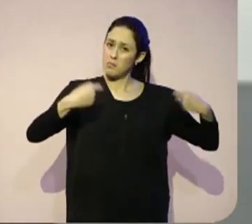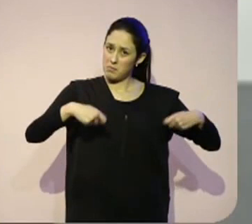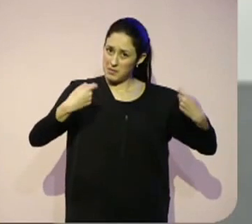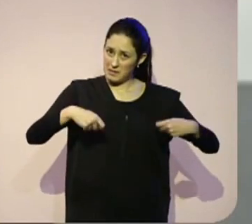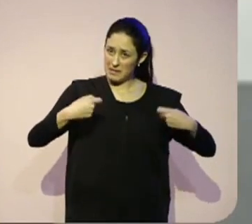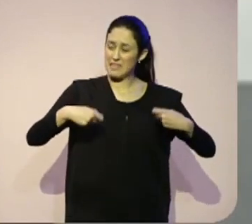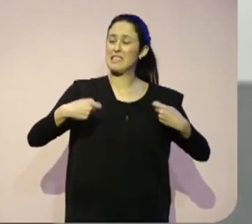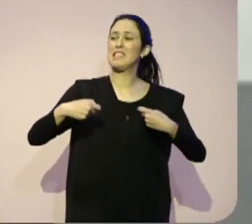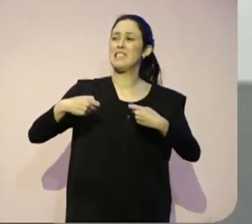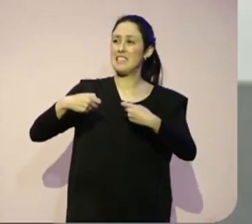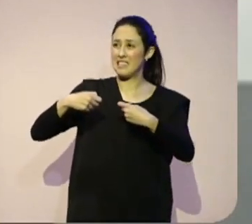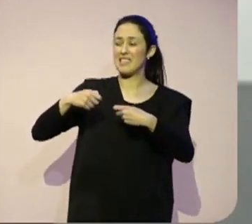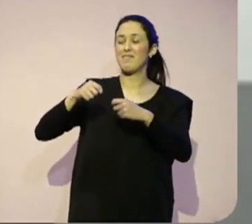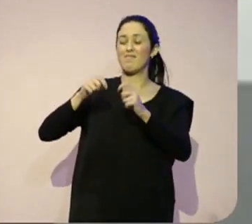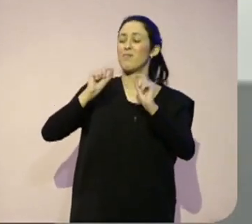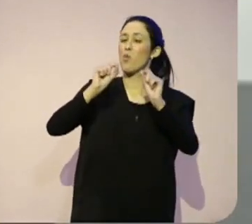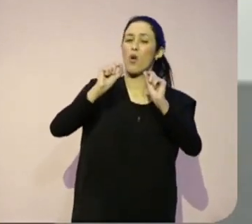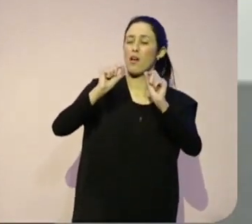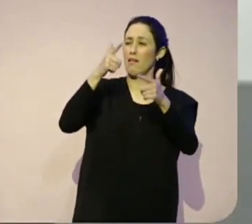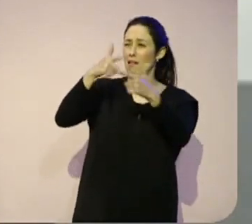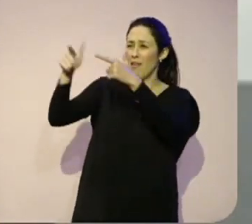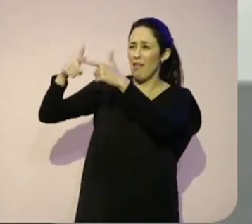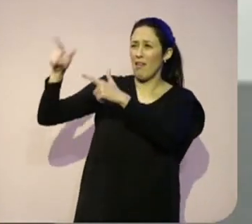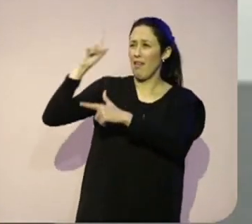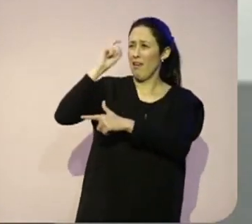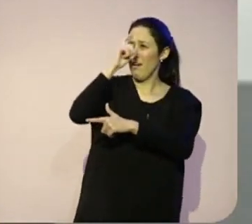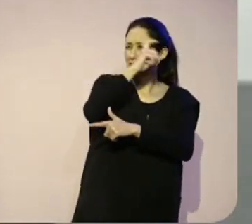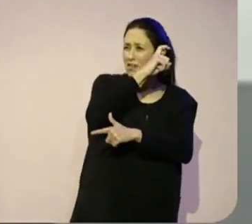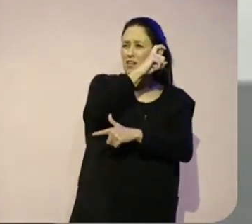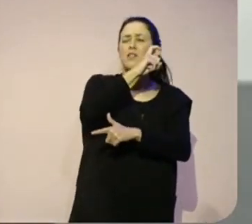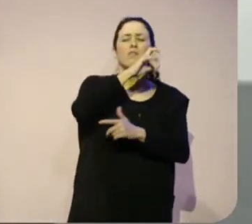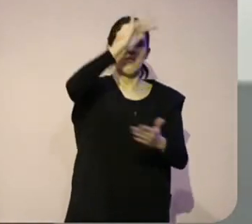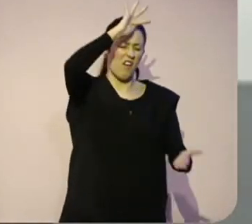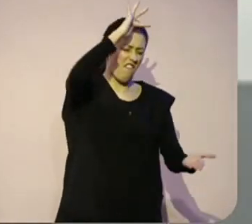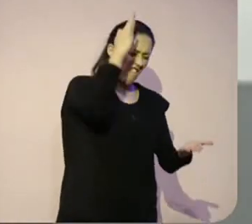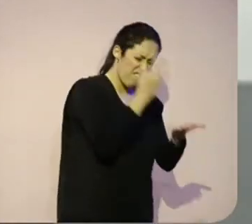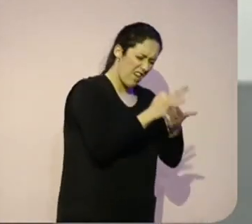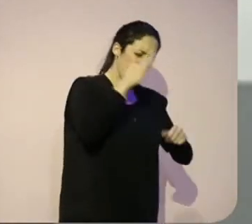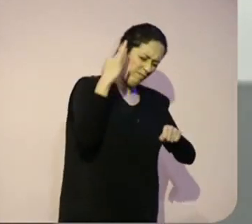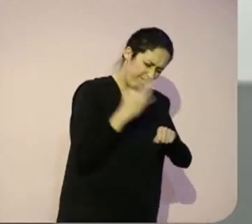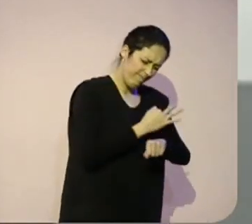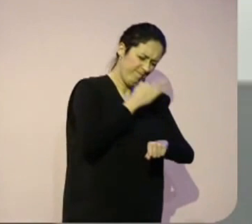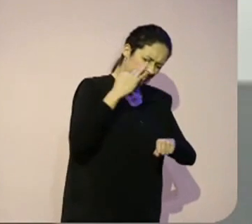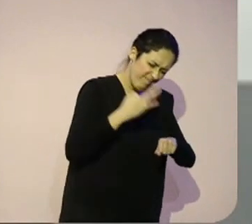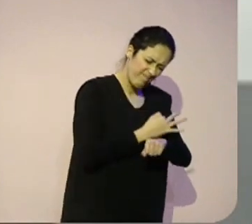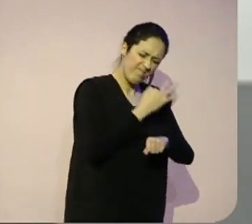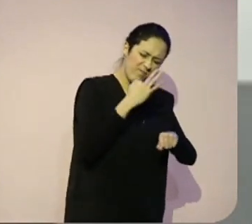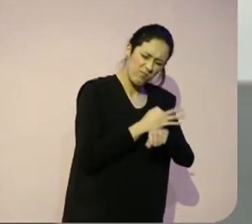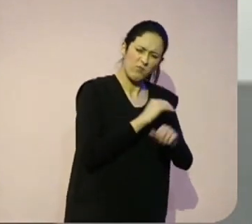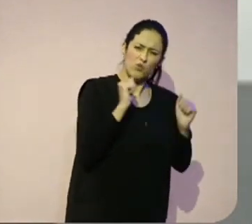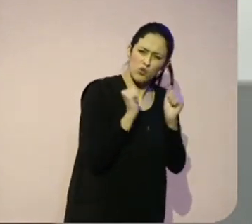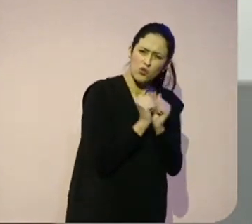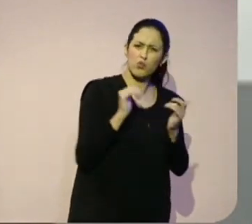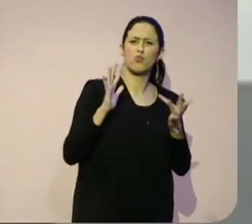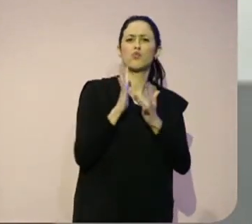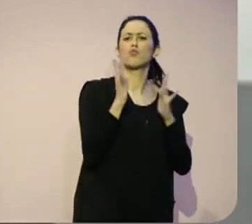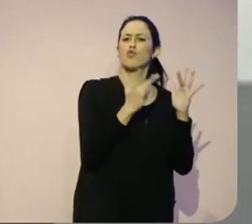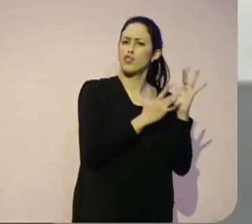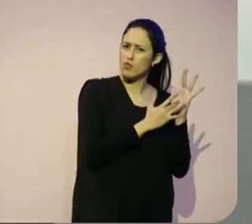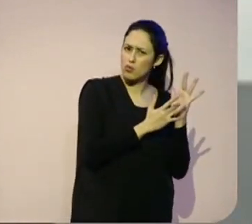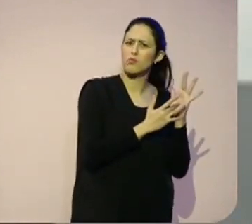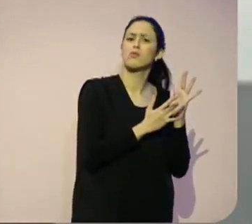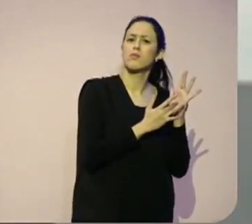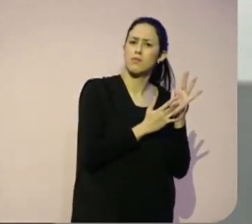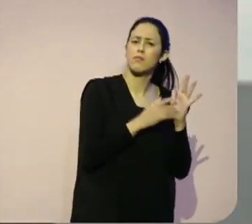crise, você resistir firme na sua fé e na perseverança em Jesus, além de ser necessário